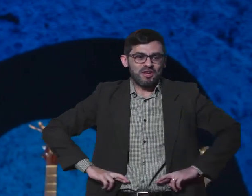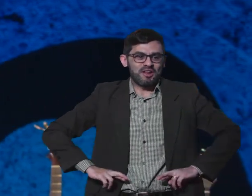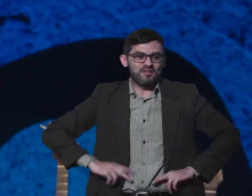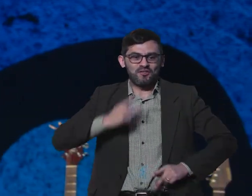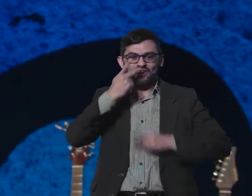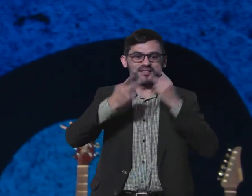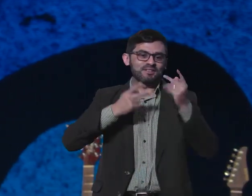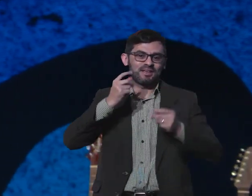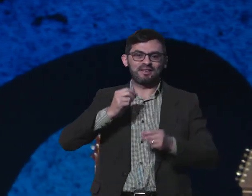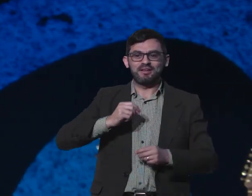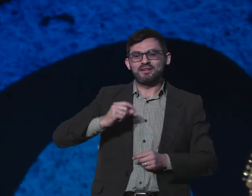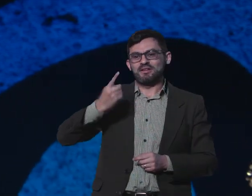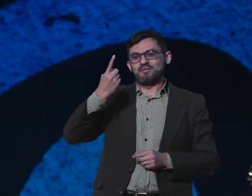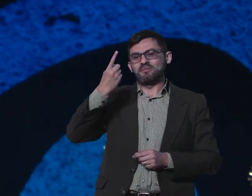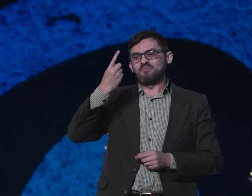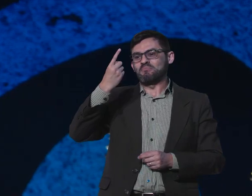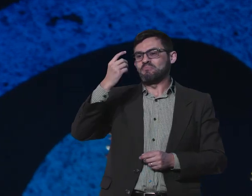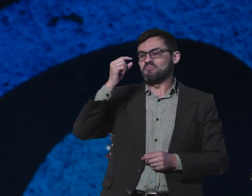10.000 para